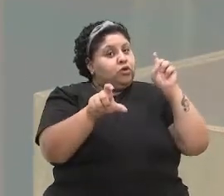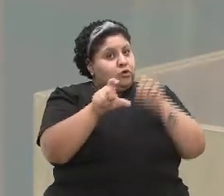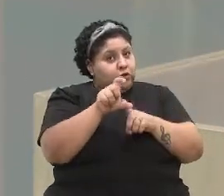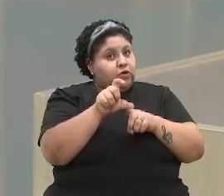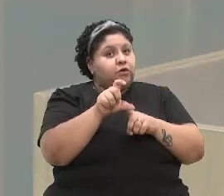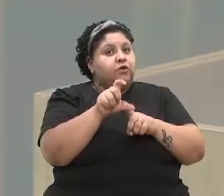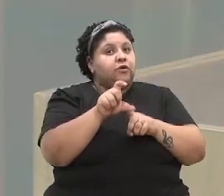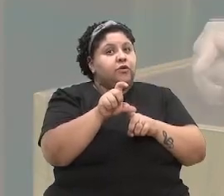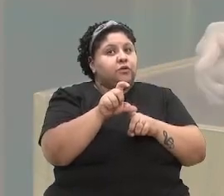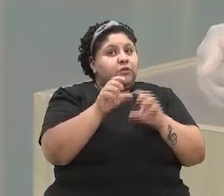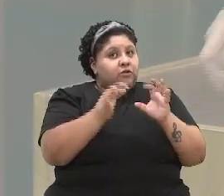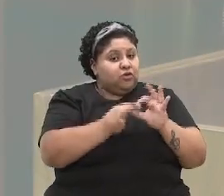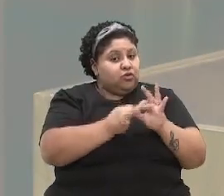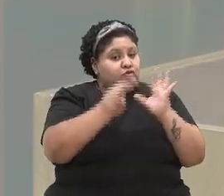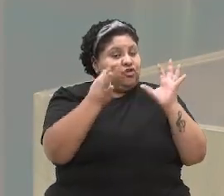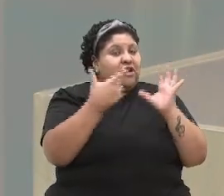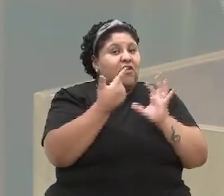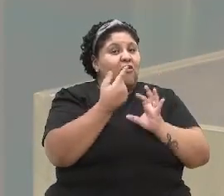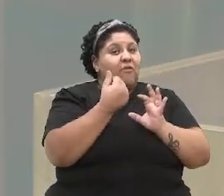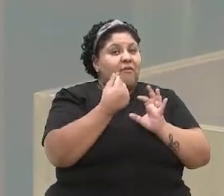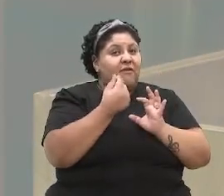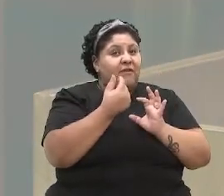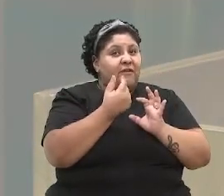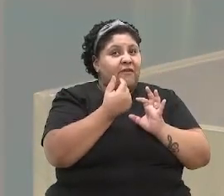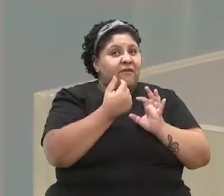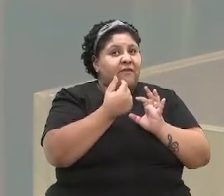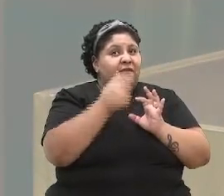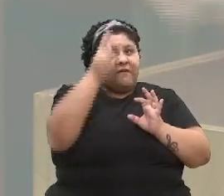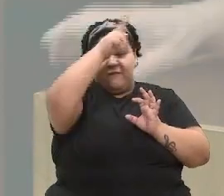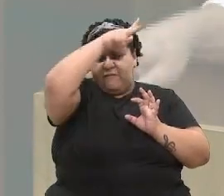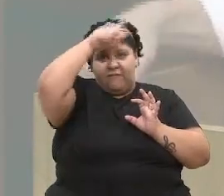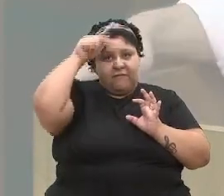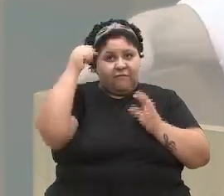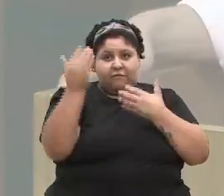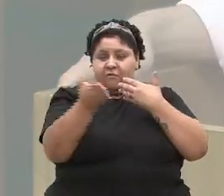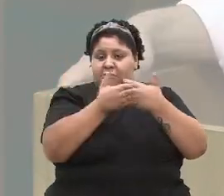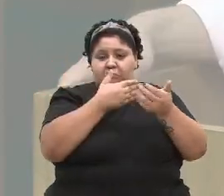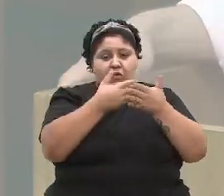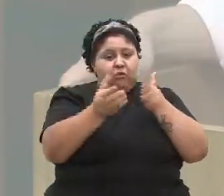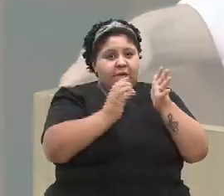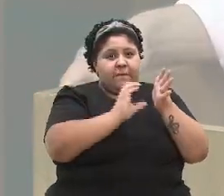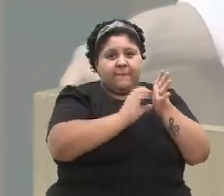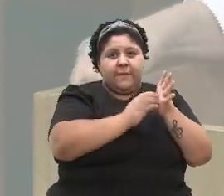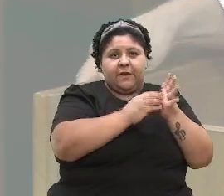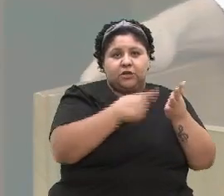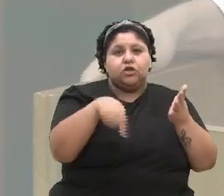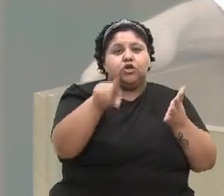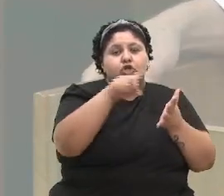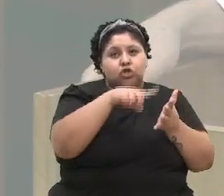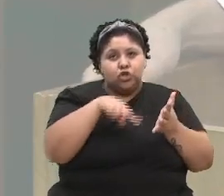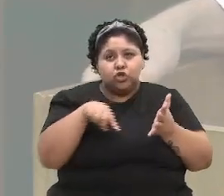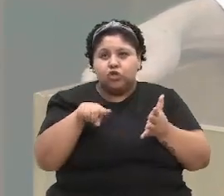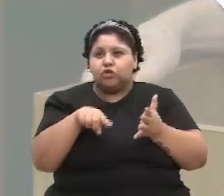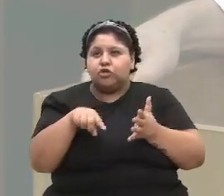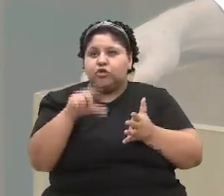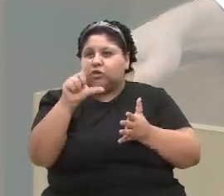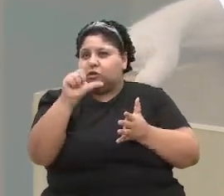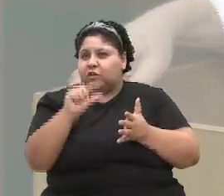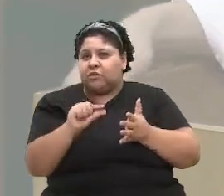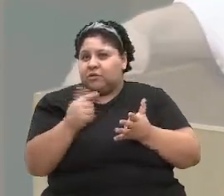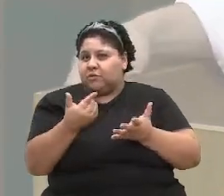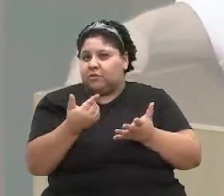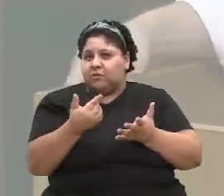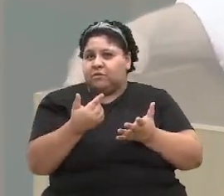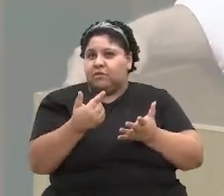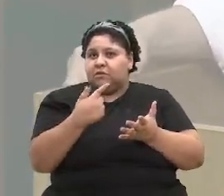dependêssemos do dinheiro livre da prefeitura independente de partido, nós estaríamos com menos 170,